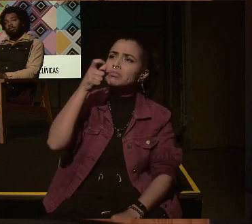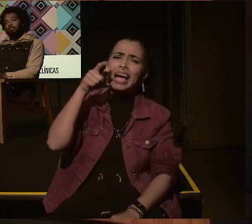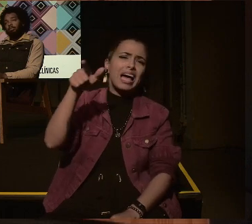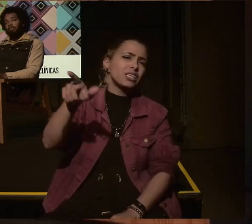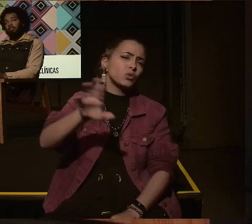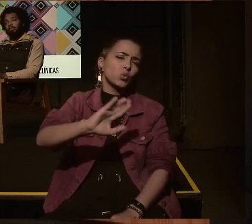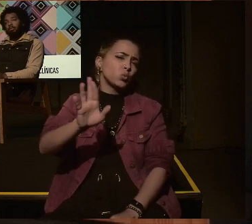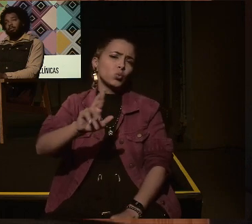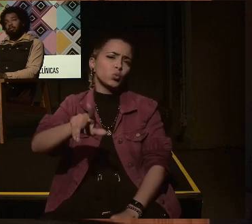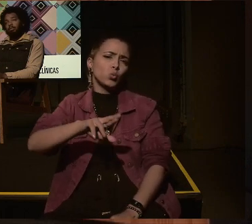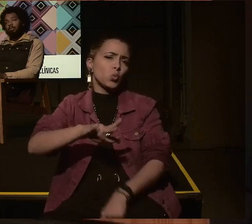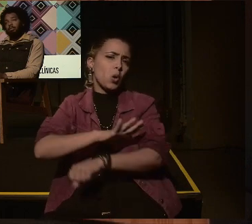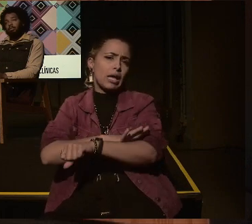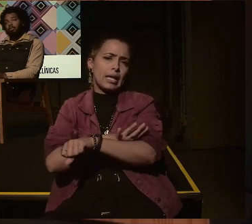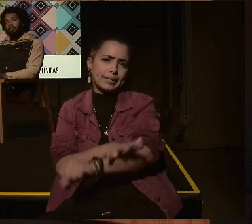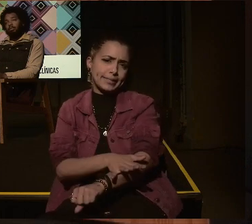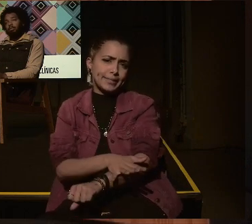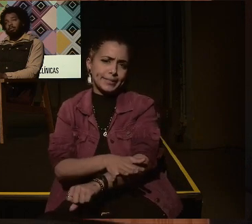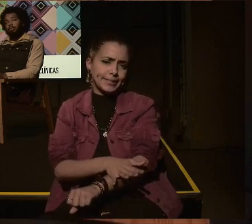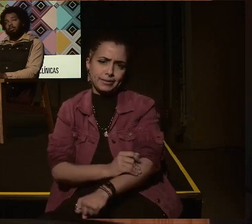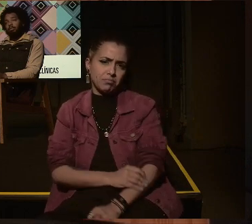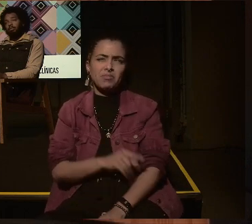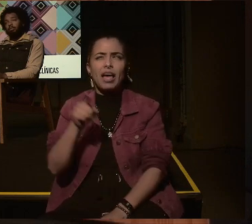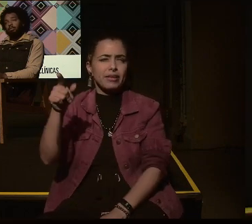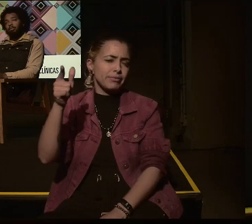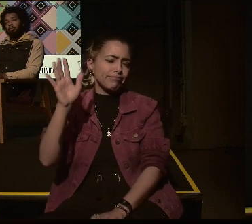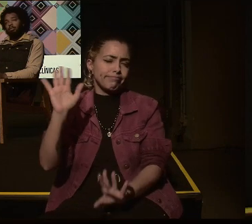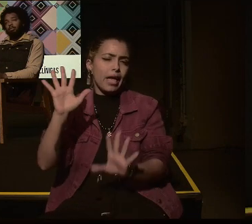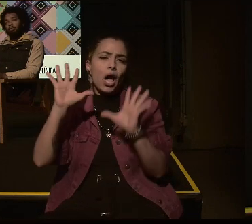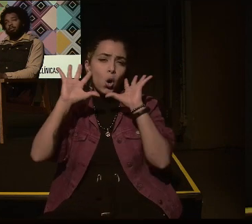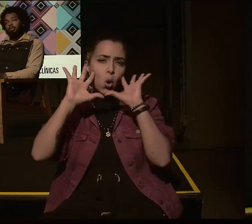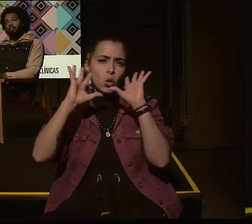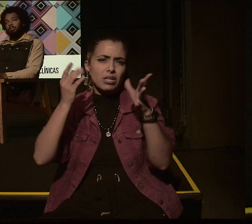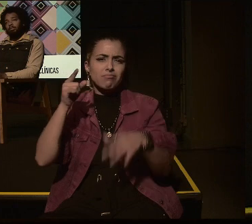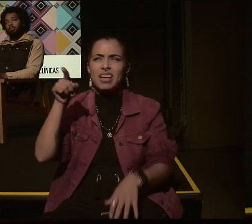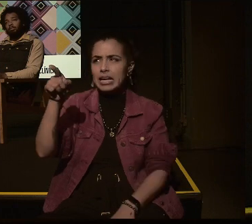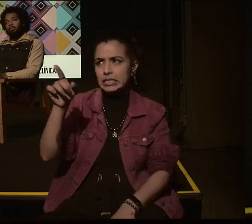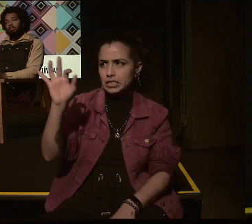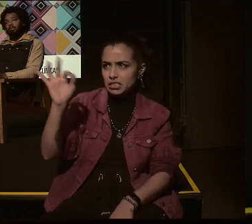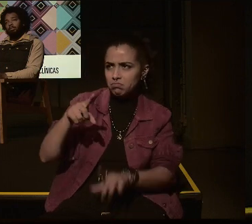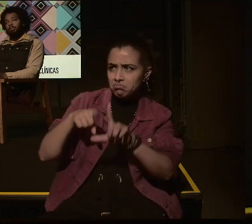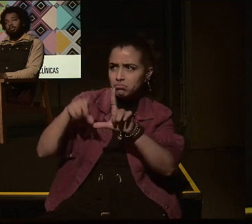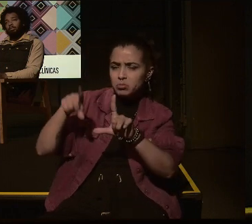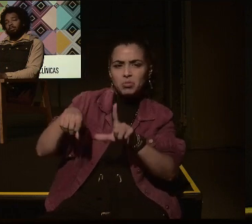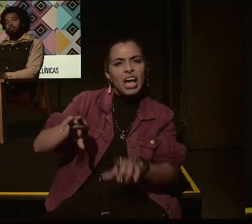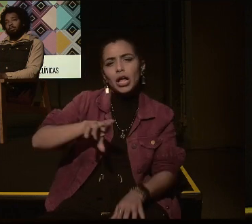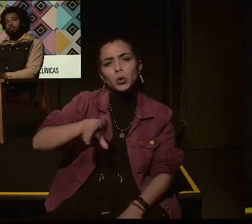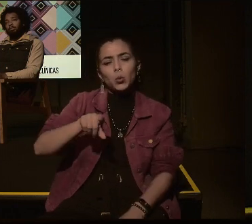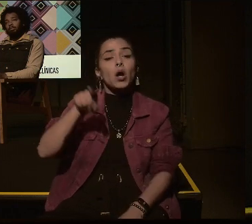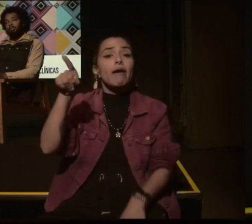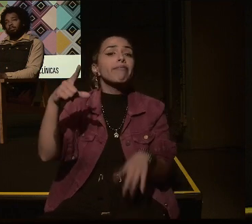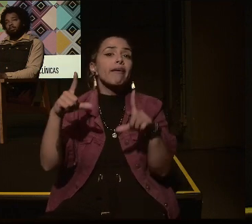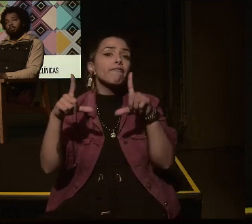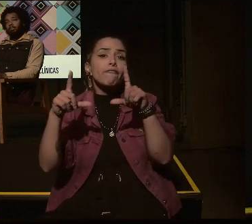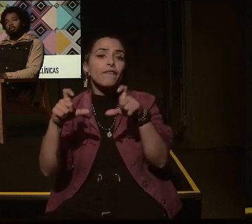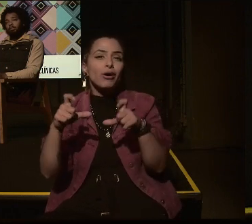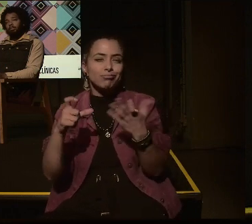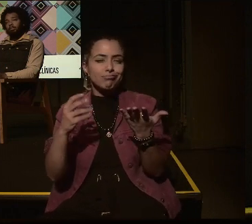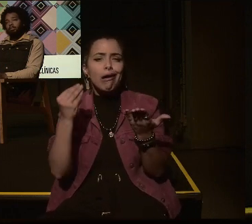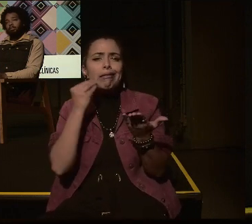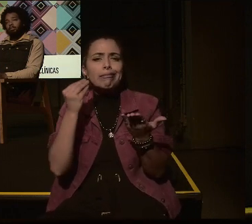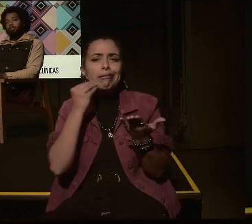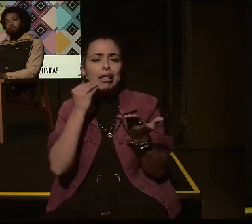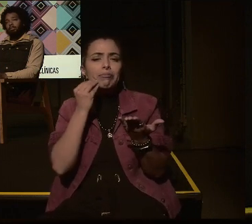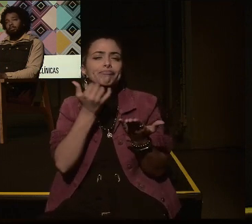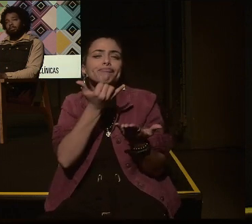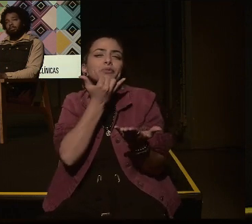racismo. Ah, não, mas isso daí não é possível, esse dado não é. Essa foto não, mas não é